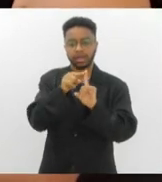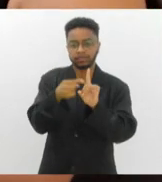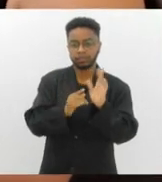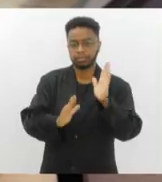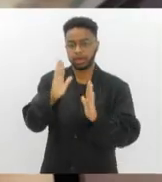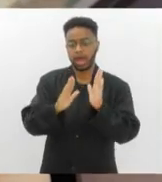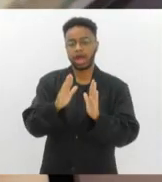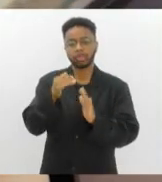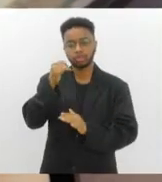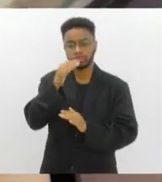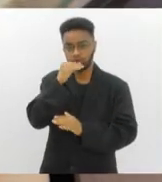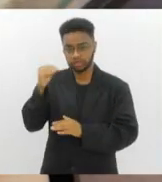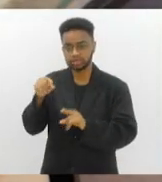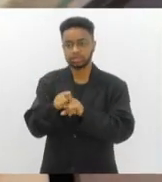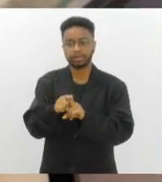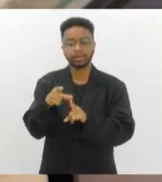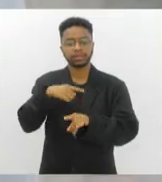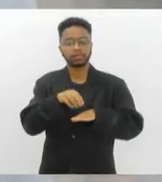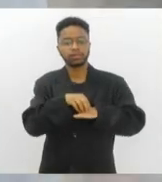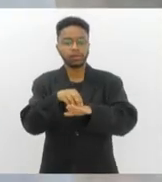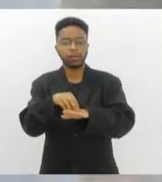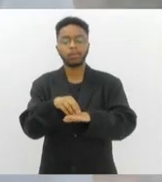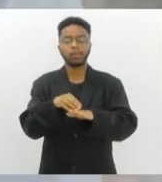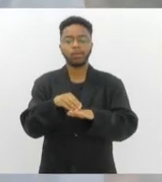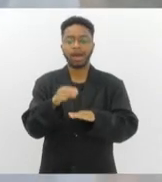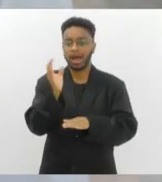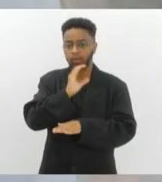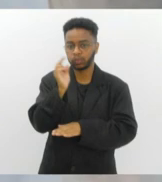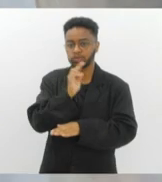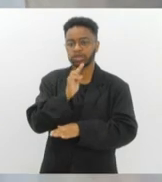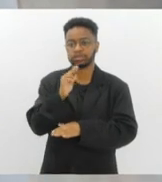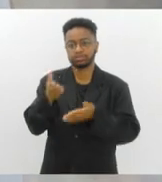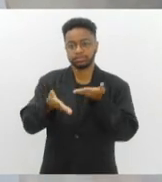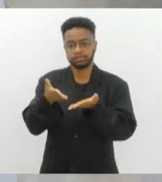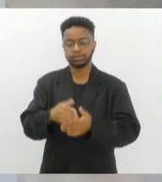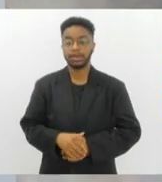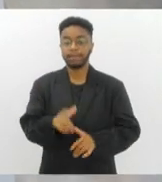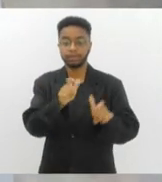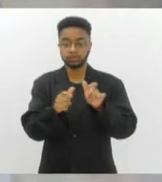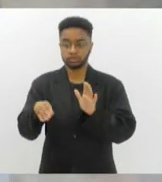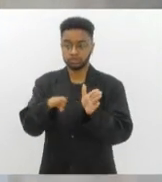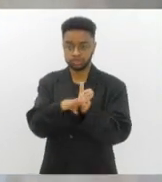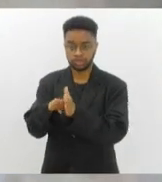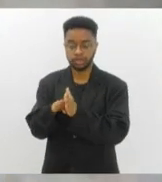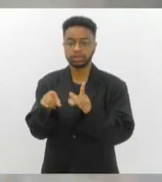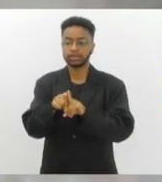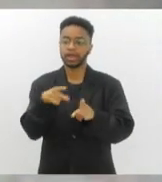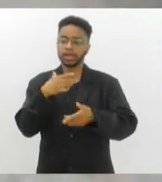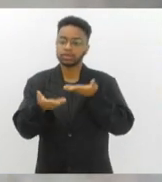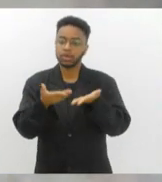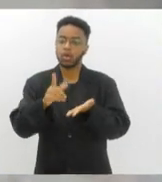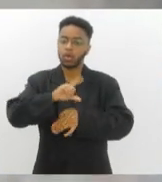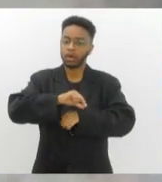uma base de serviço móvel de urgência. Os pacientes chegam aqui por meio da regulação e são atendidos com hora e